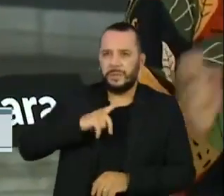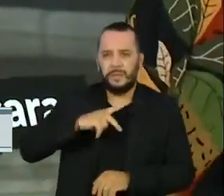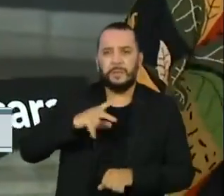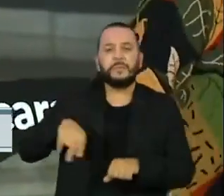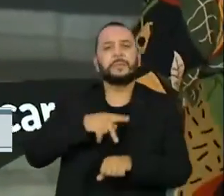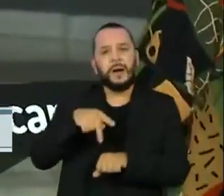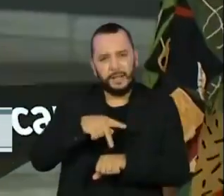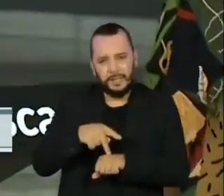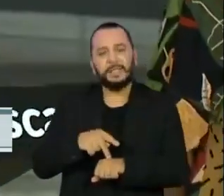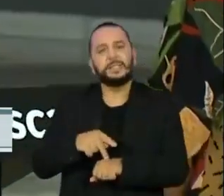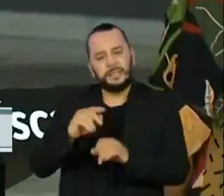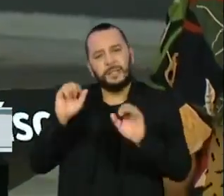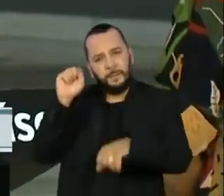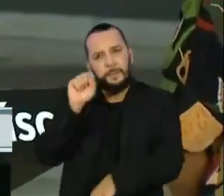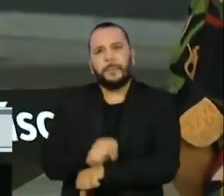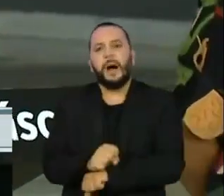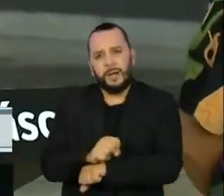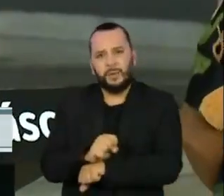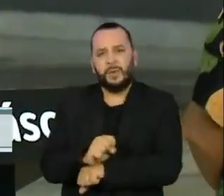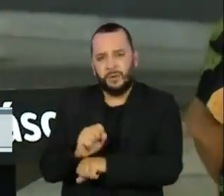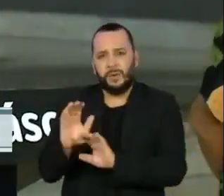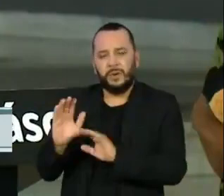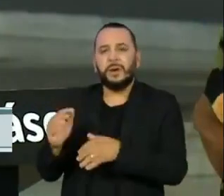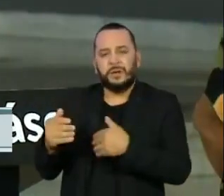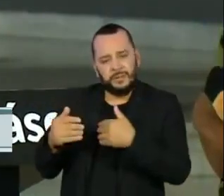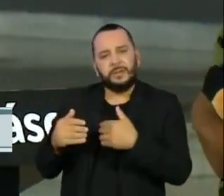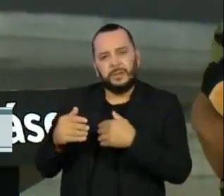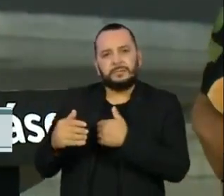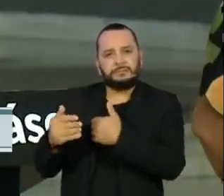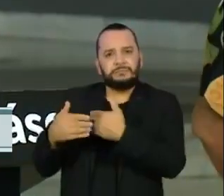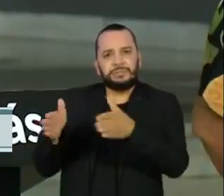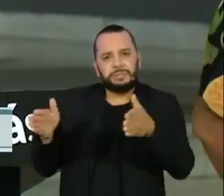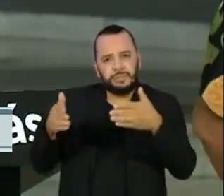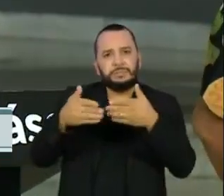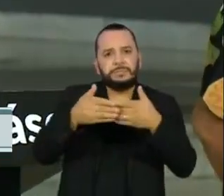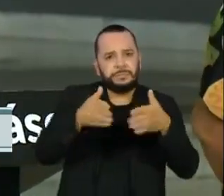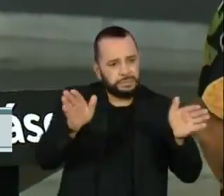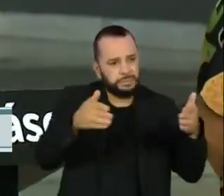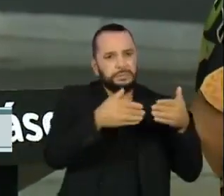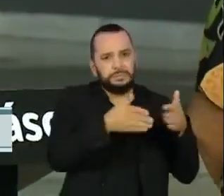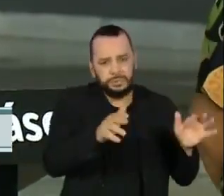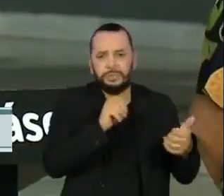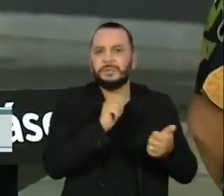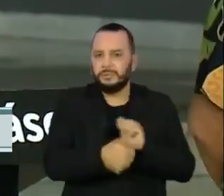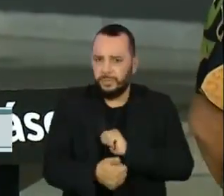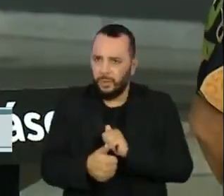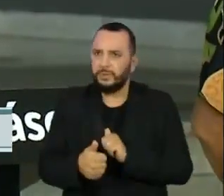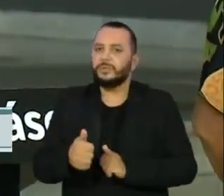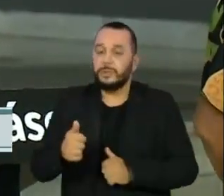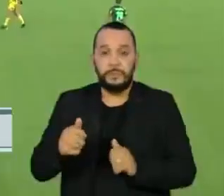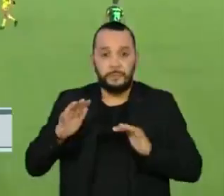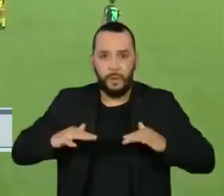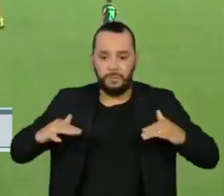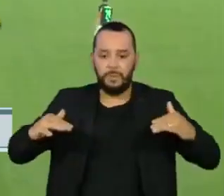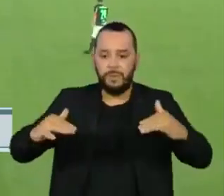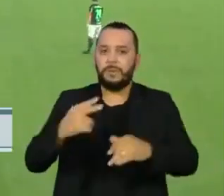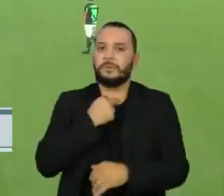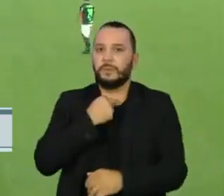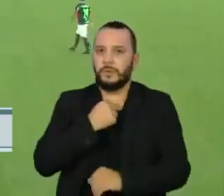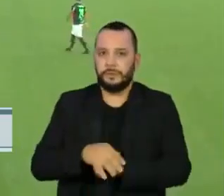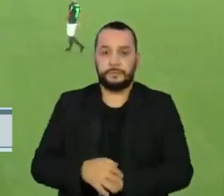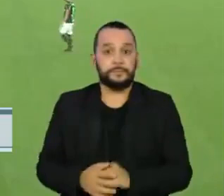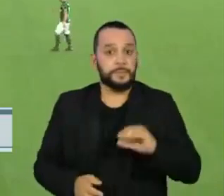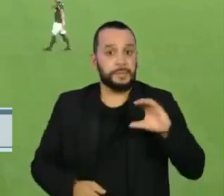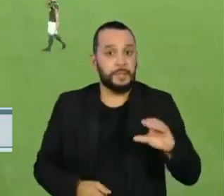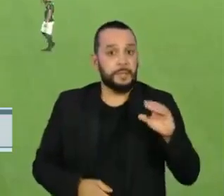que instituíram o lockdown e mantiveram atividade de futebol, atividade esportiva, sem plateia. Já a